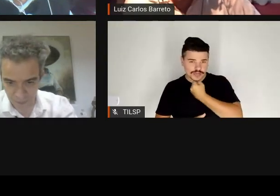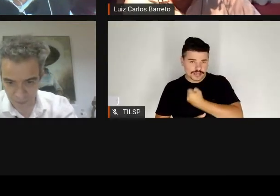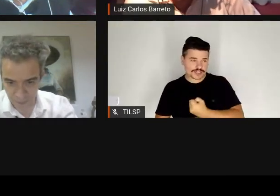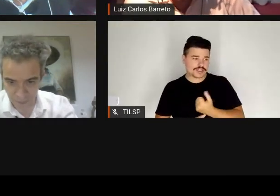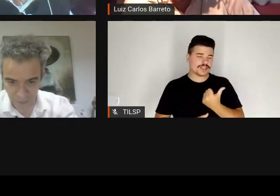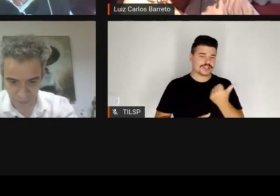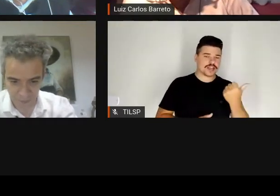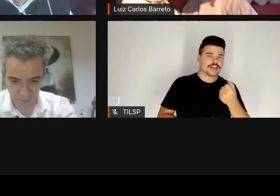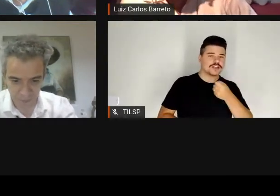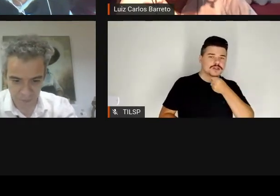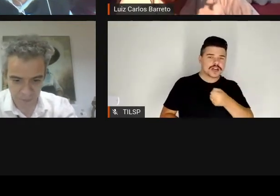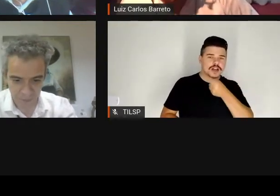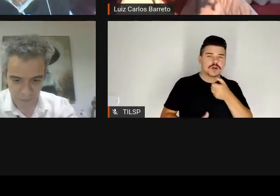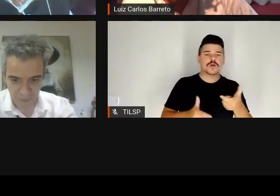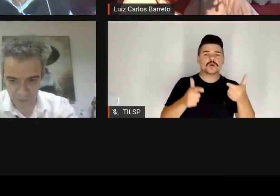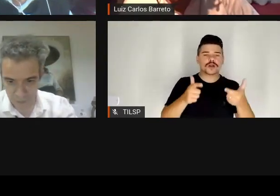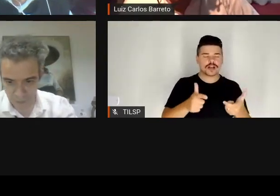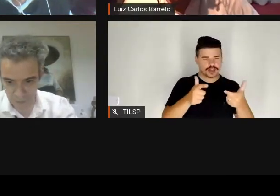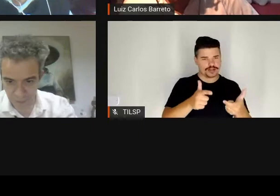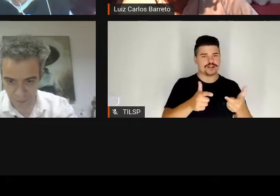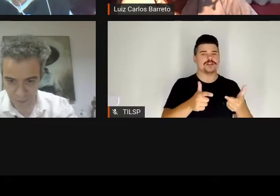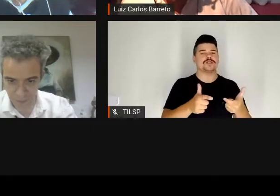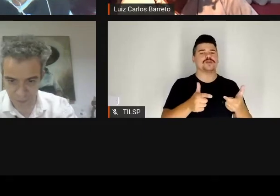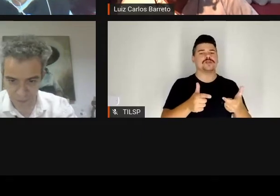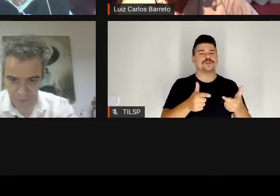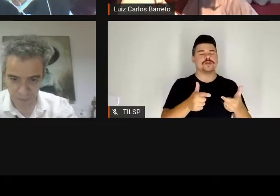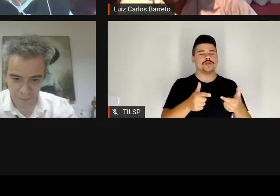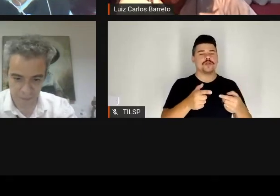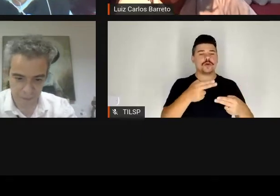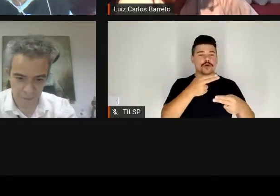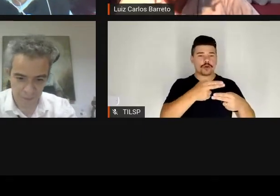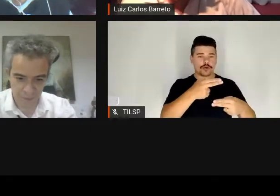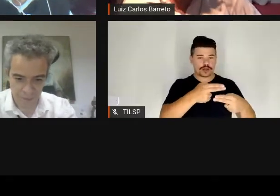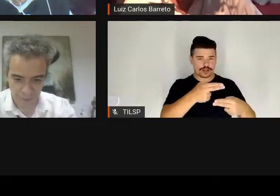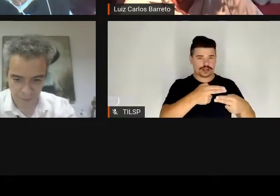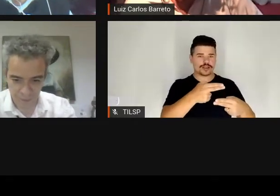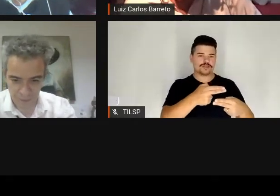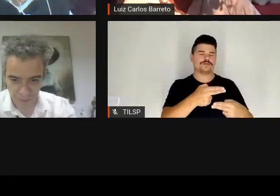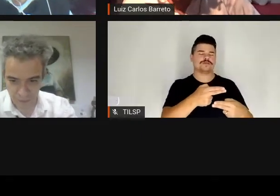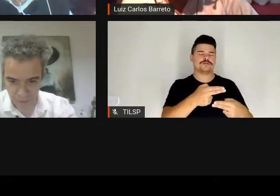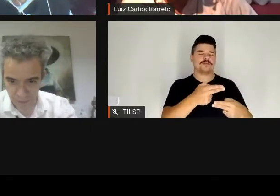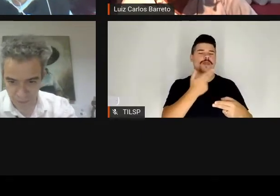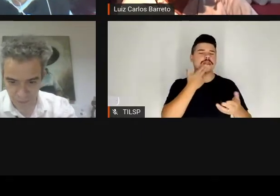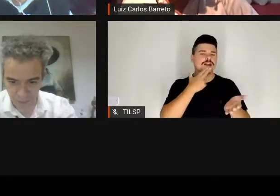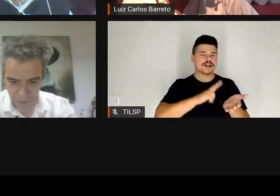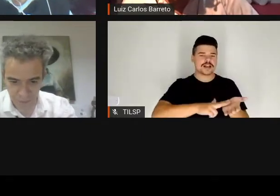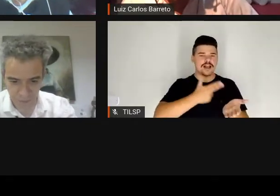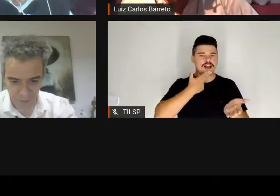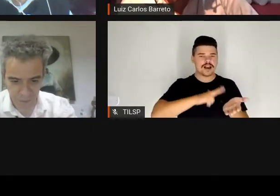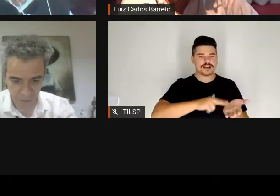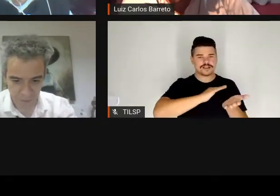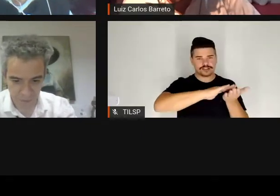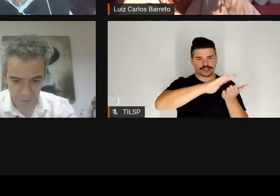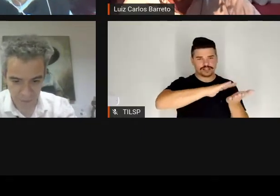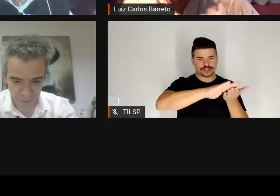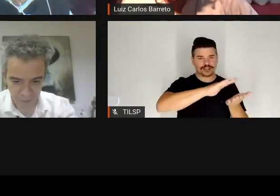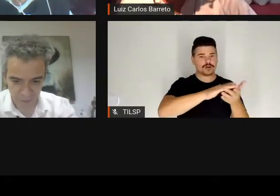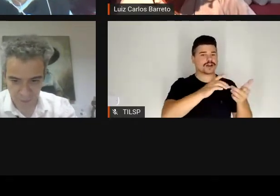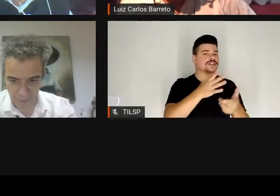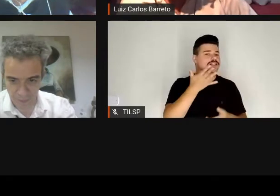do Ceará e eu como repórter do Jornal Democrata, que era um